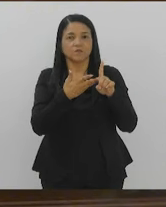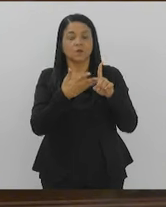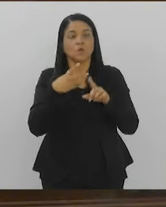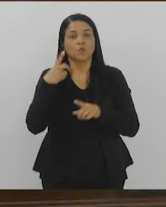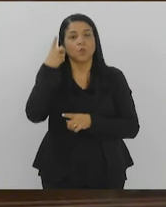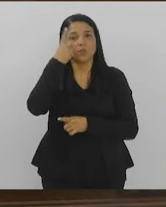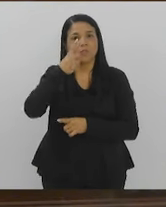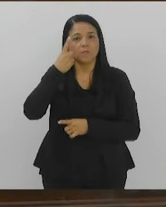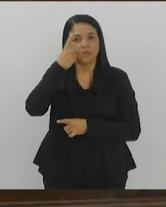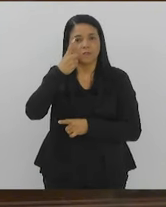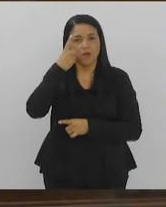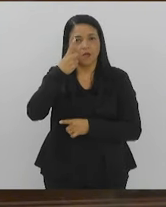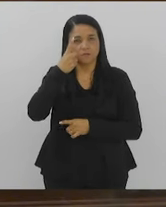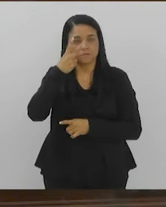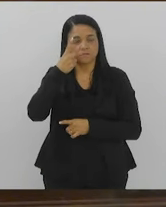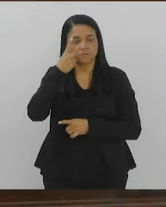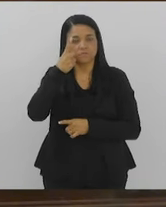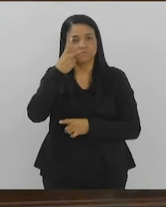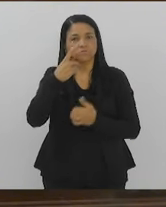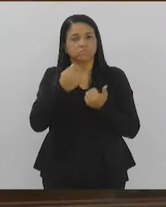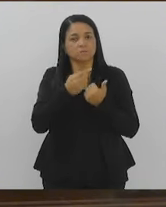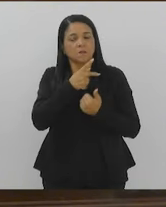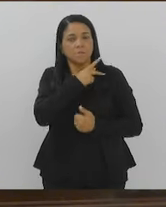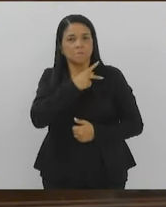casa, presidente